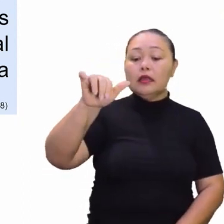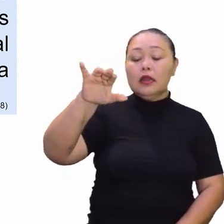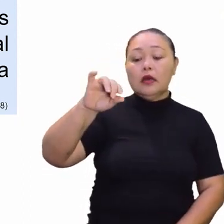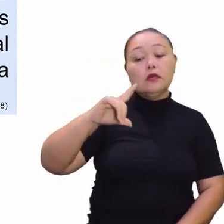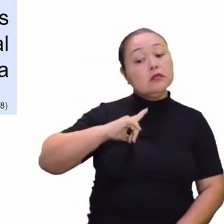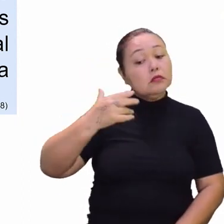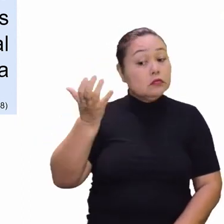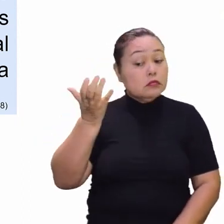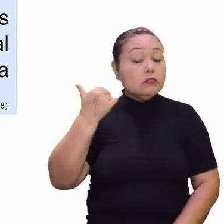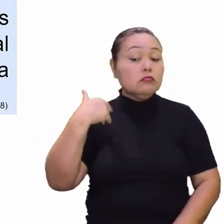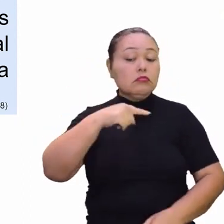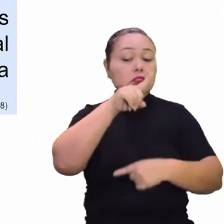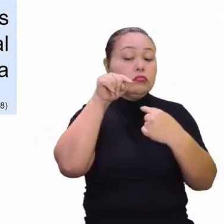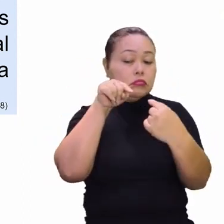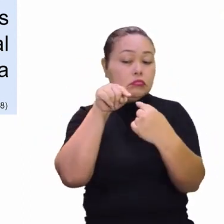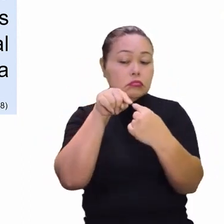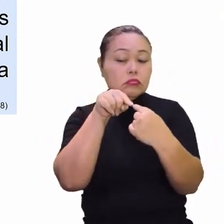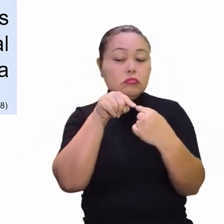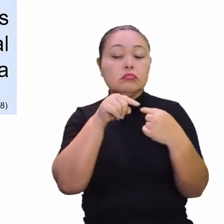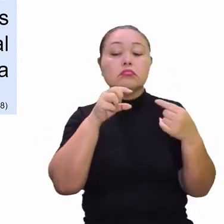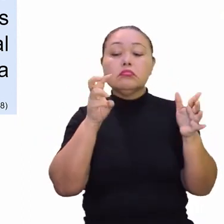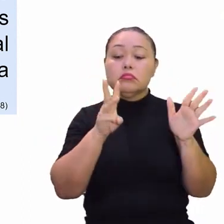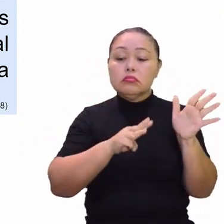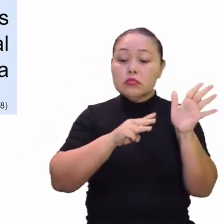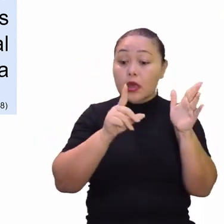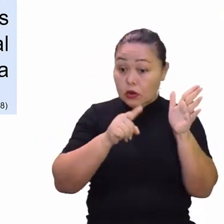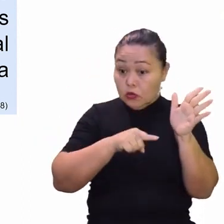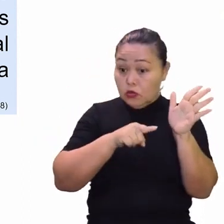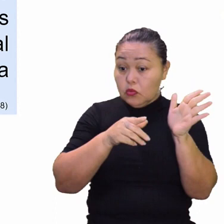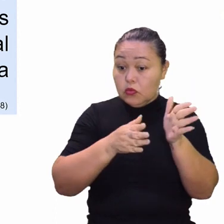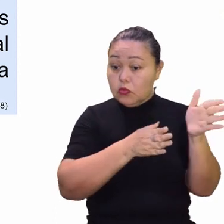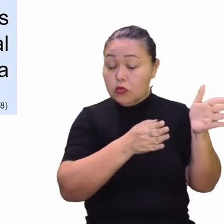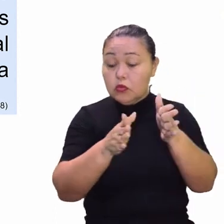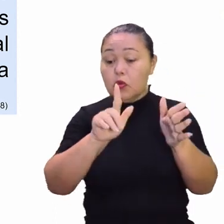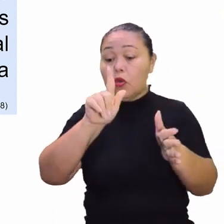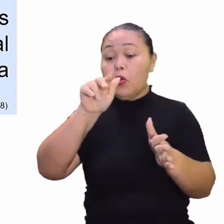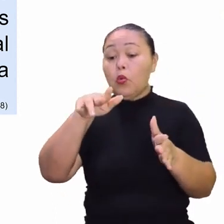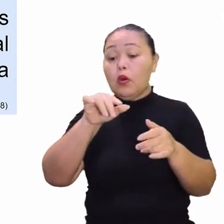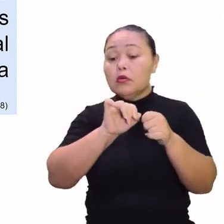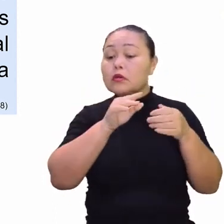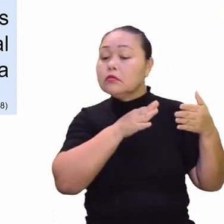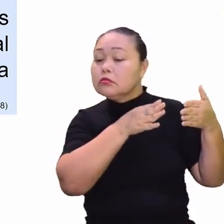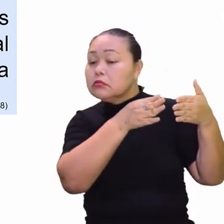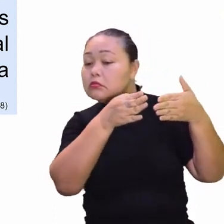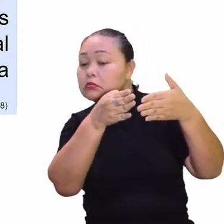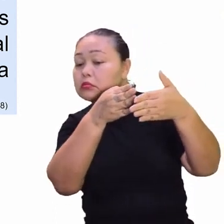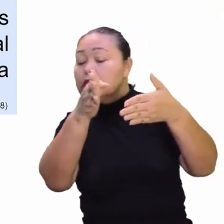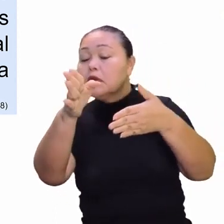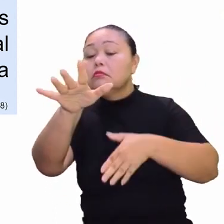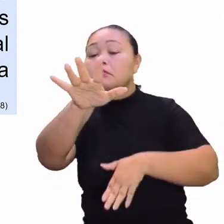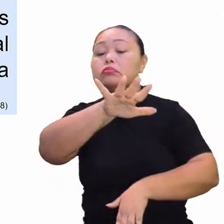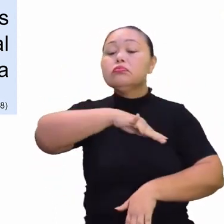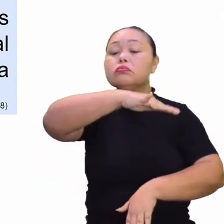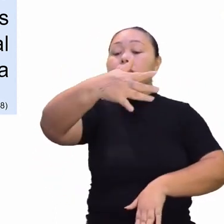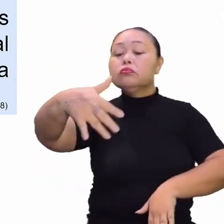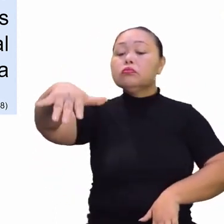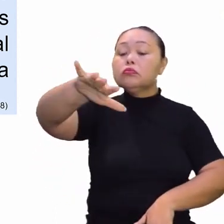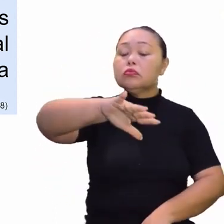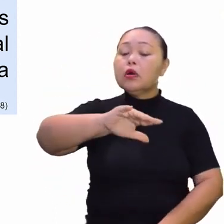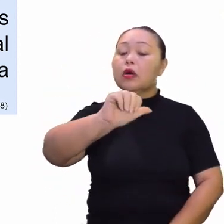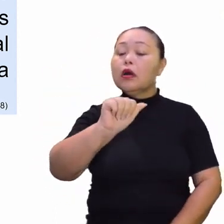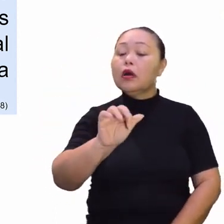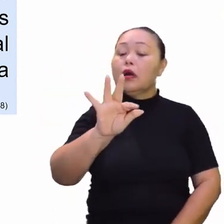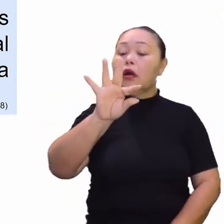mas eles tinham esse objetivo, que através do rio Guaporé, ter essa saída para o Atlântico. Beleza.